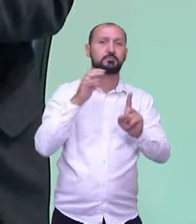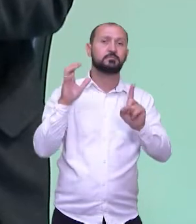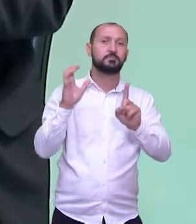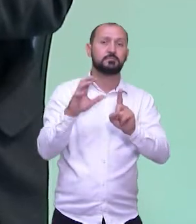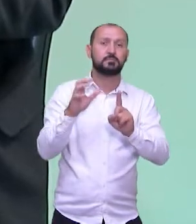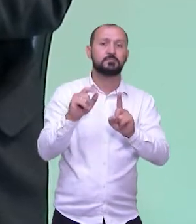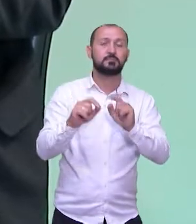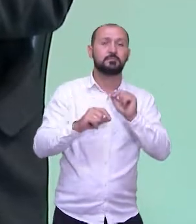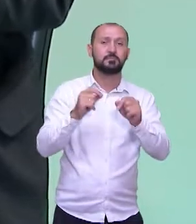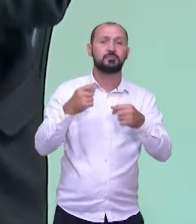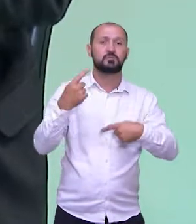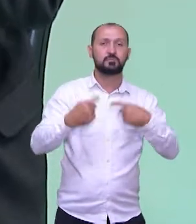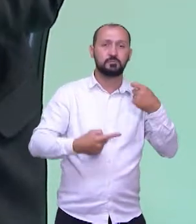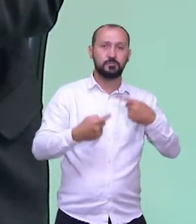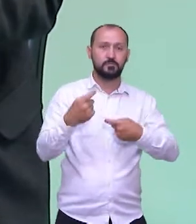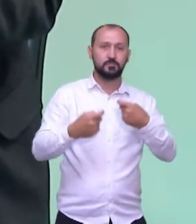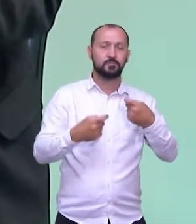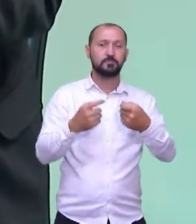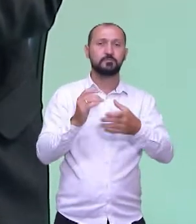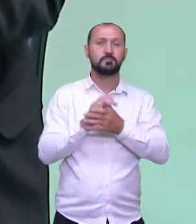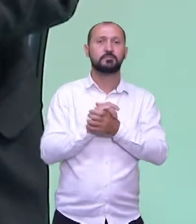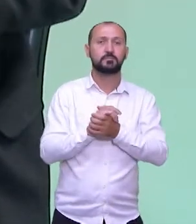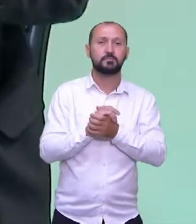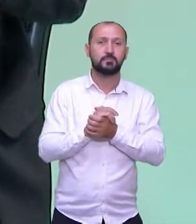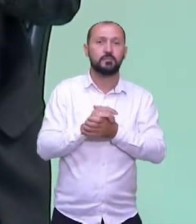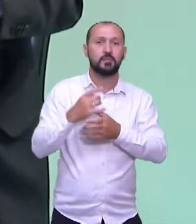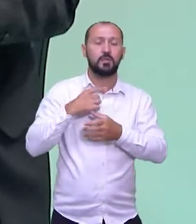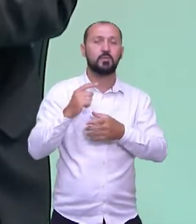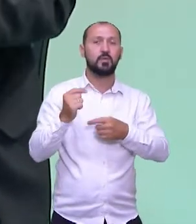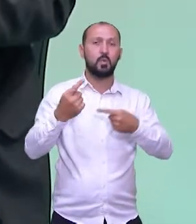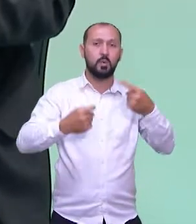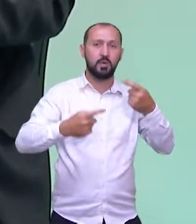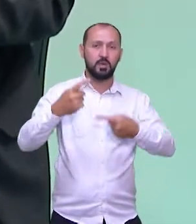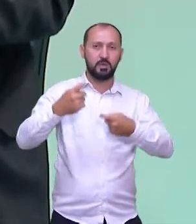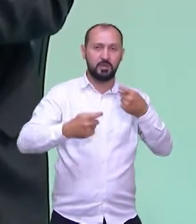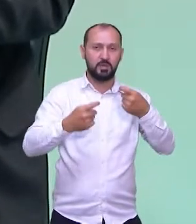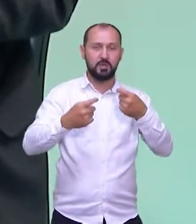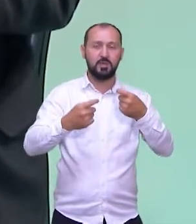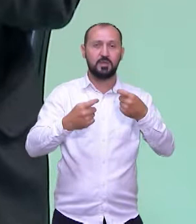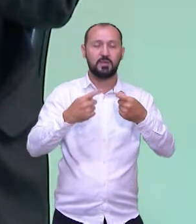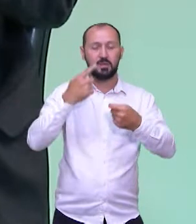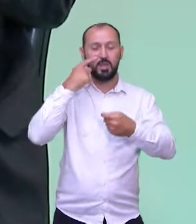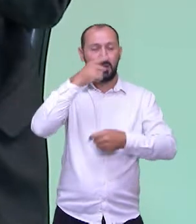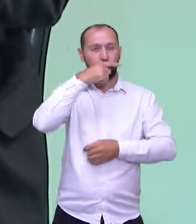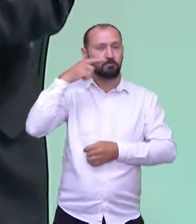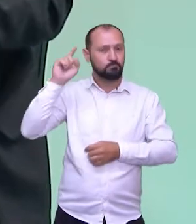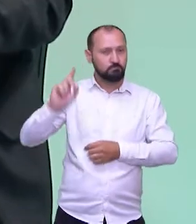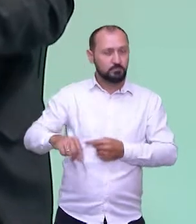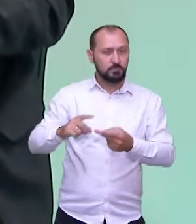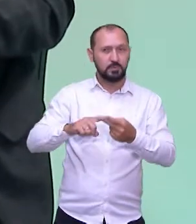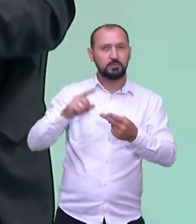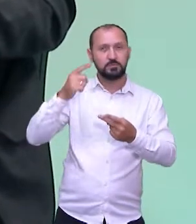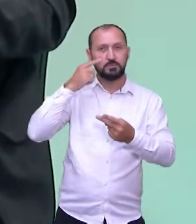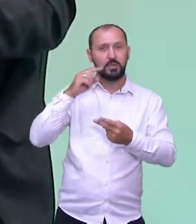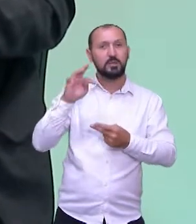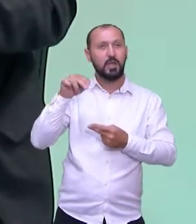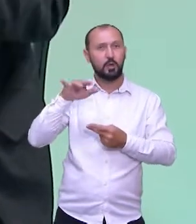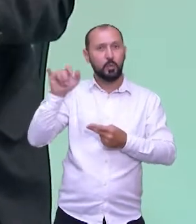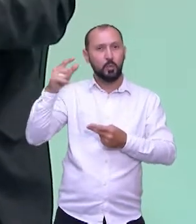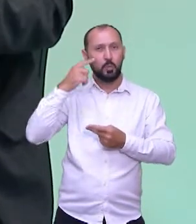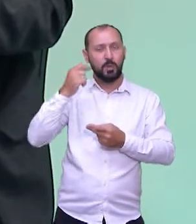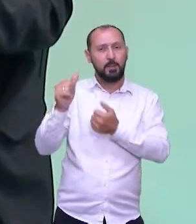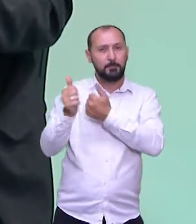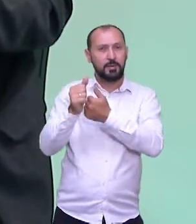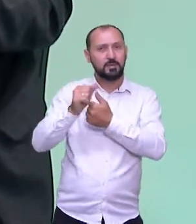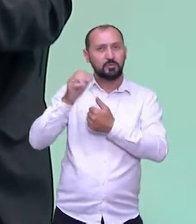função de guerras iminentes. Nós estamos vivendo guerra na Ucrânia, nós estamos vivendo iminência de guerra em Taiwan, que